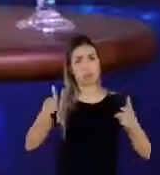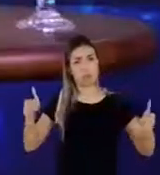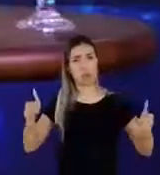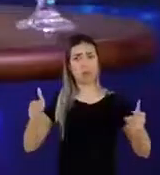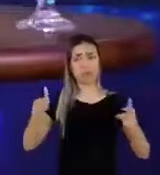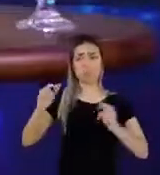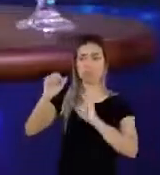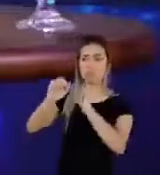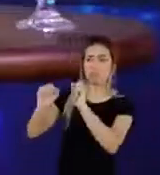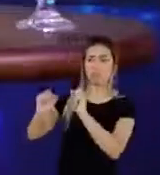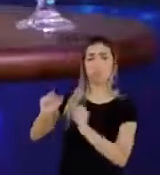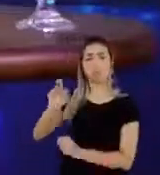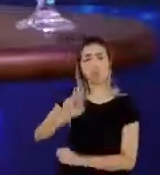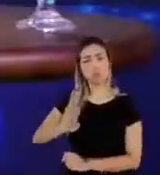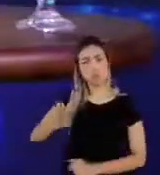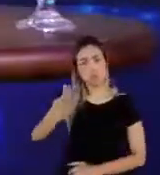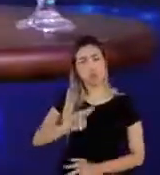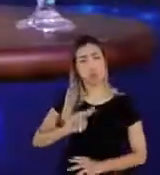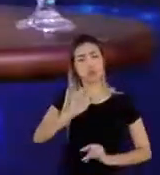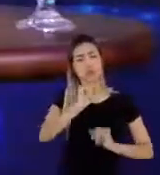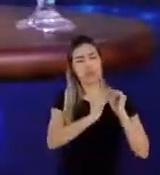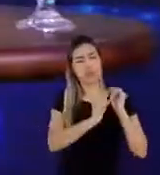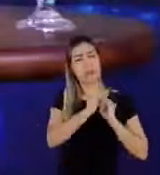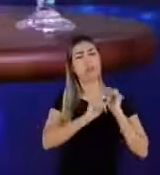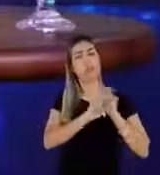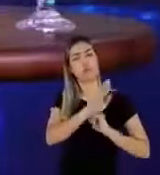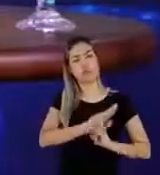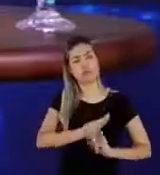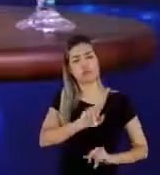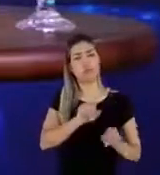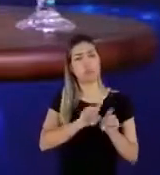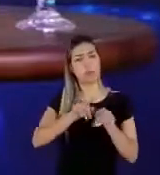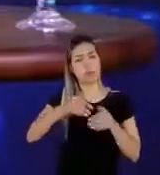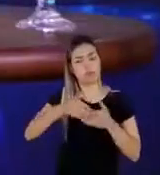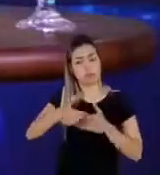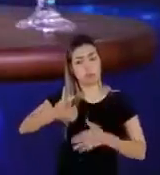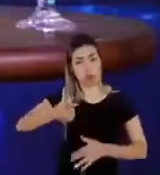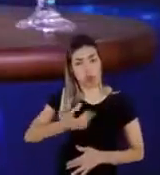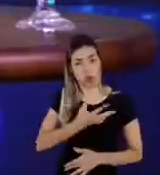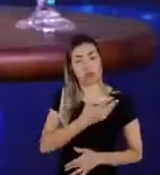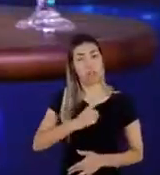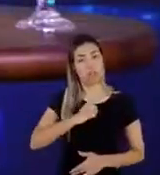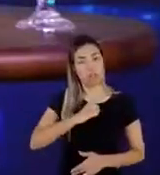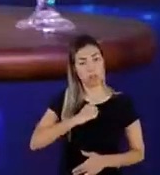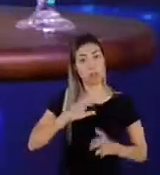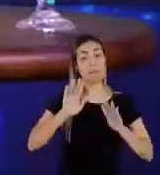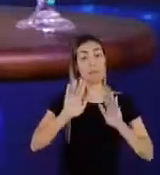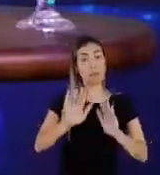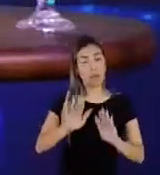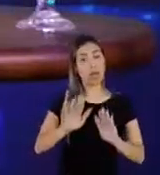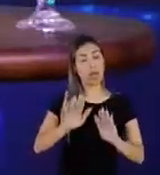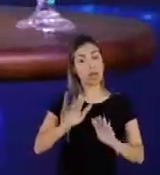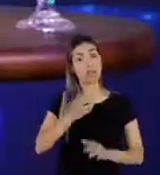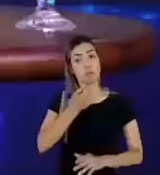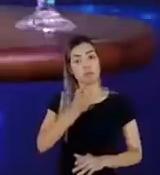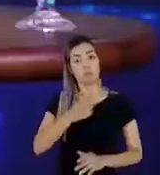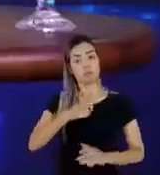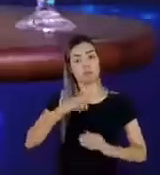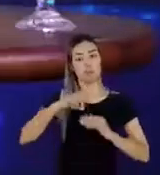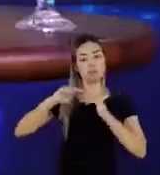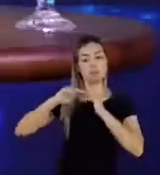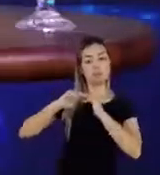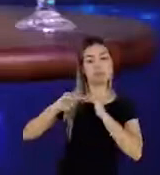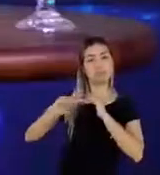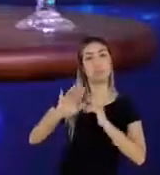academia, pela indústria, no trato da inovação, ele traz também uns elementos, como falei, padronizados, como, por